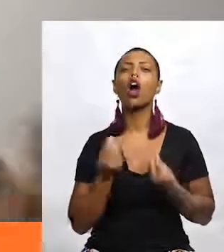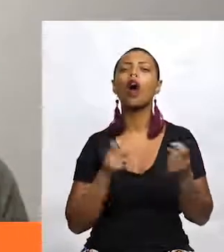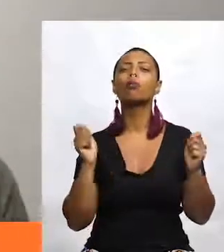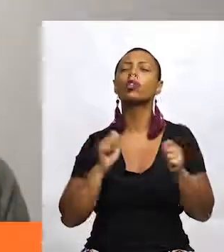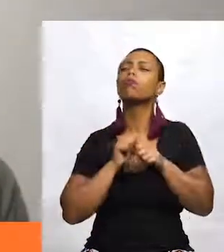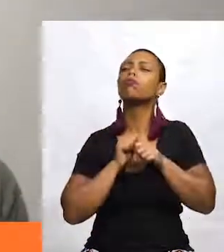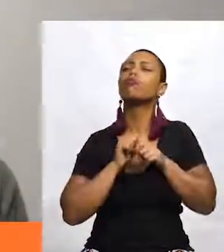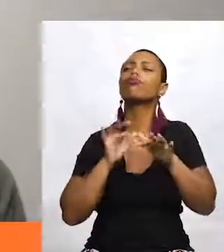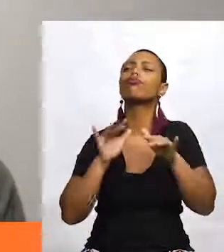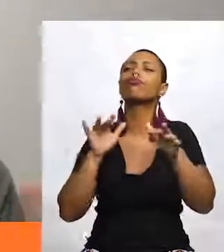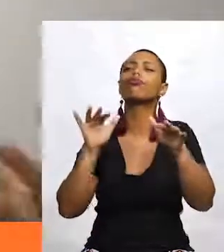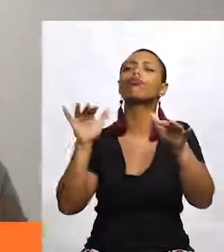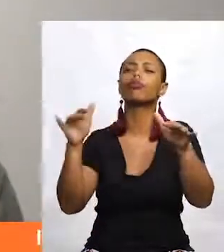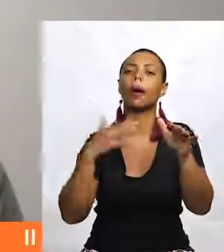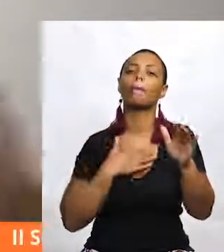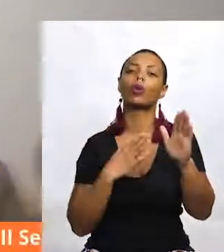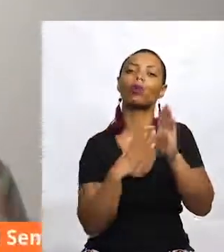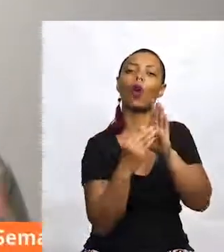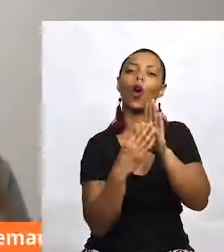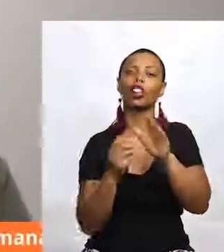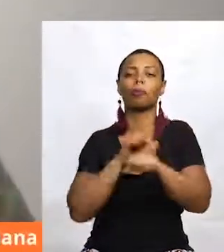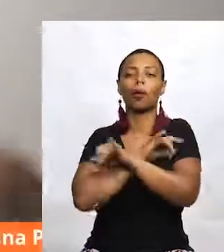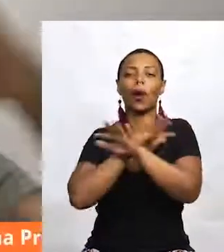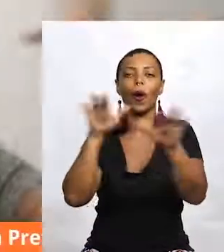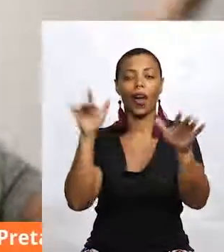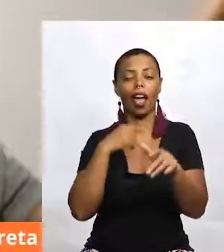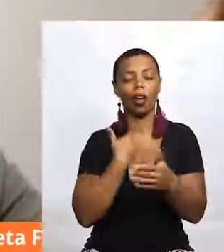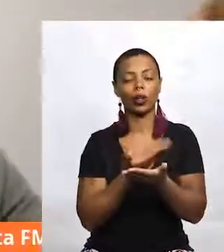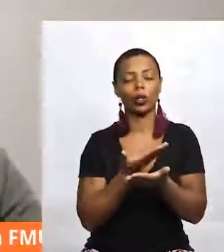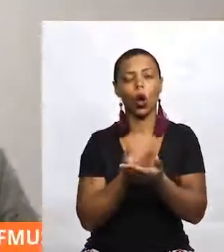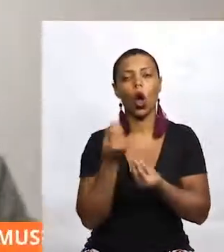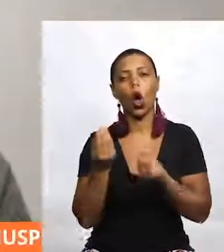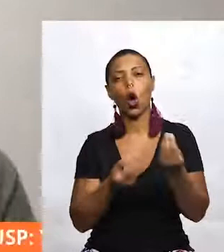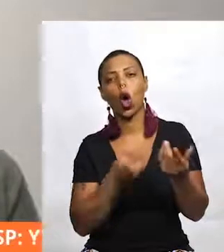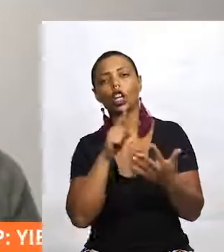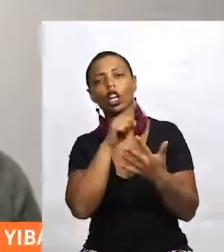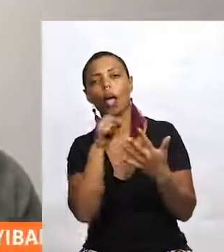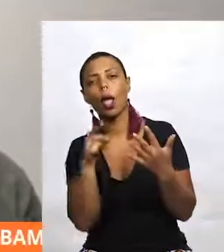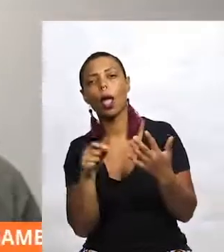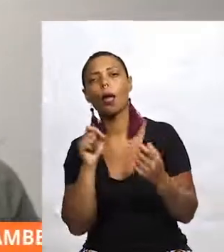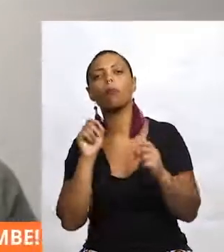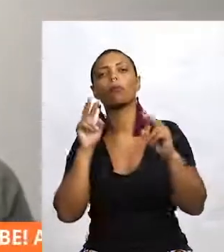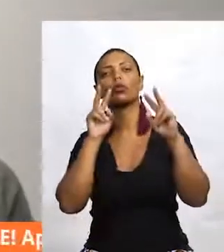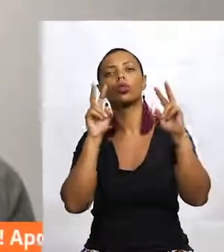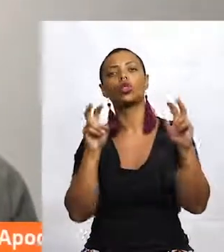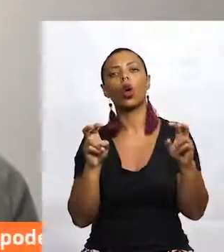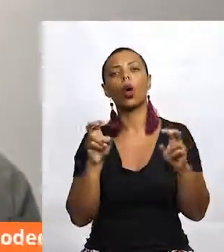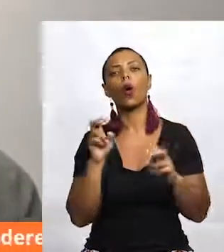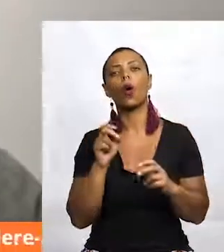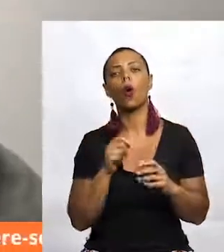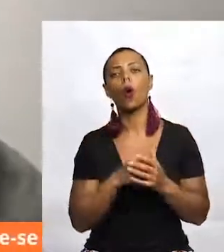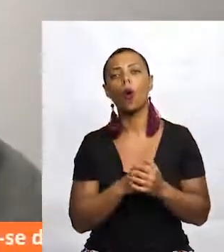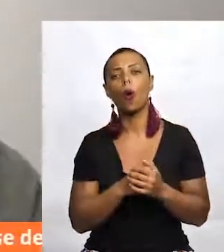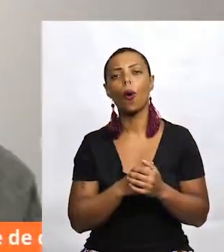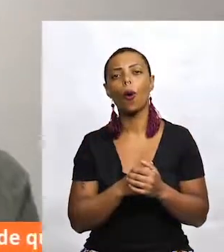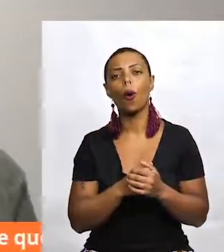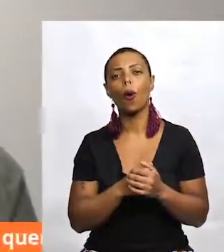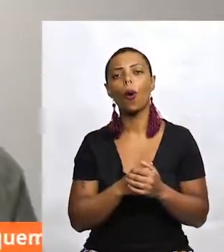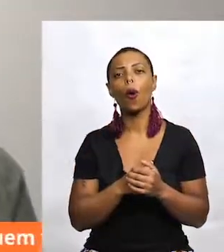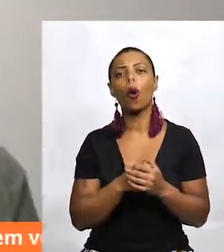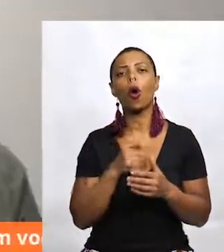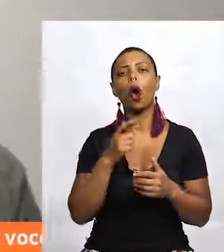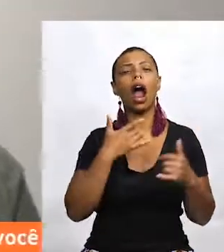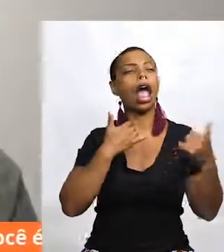são os tipos de interações que existem com essas partículas com a radiação cósmica de fundo? Quais são as possíveis perdas